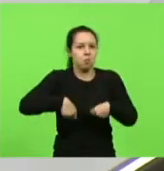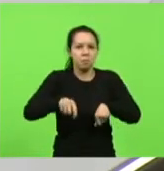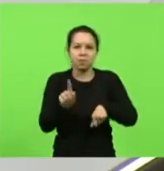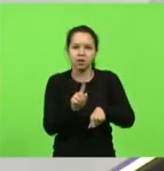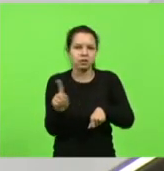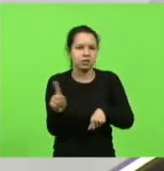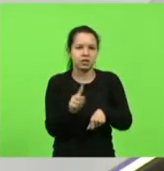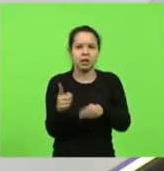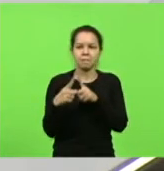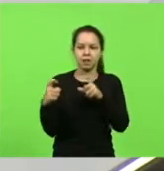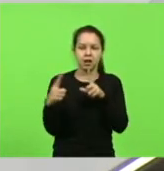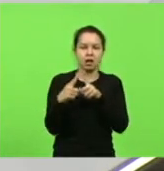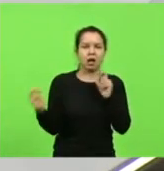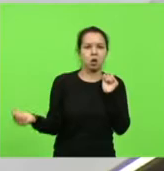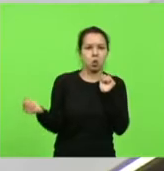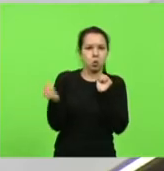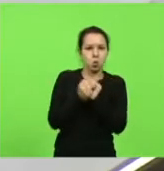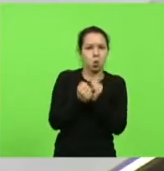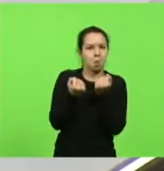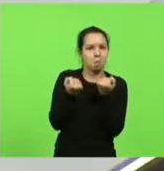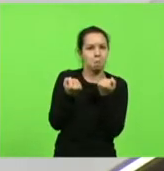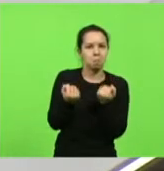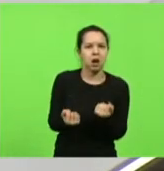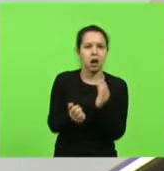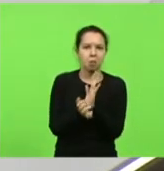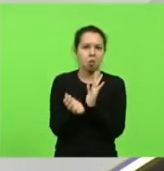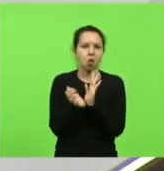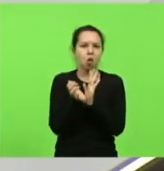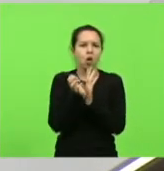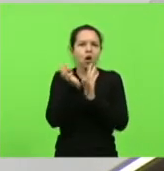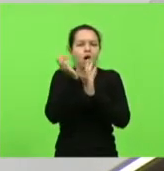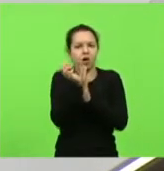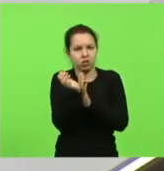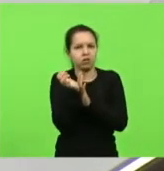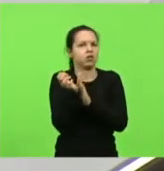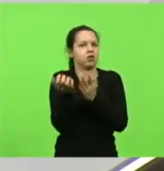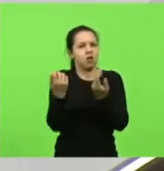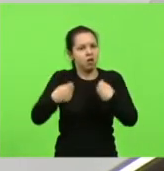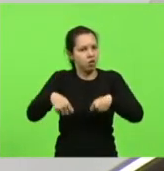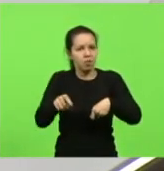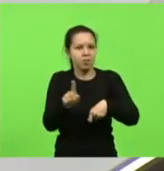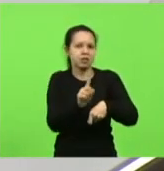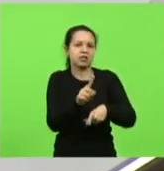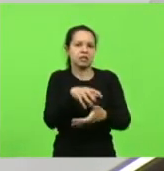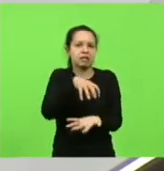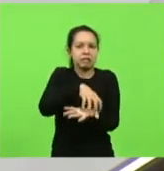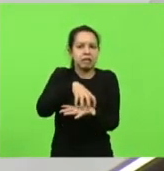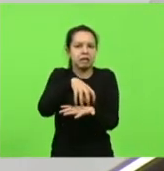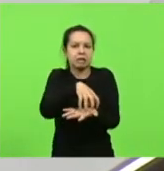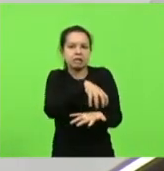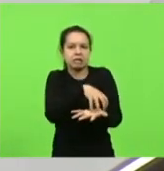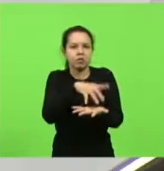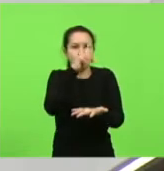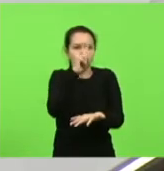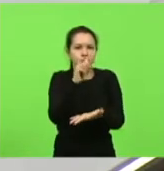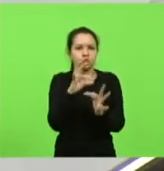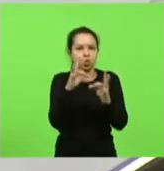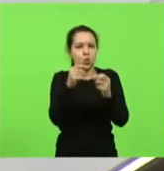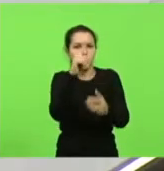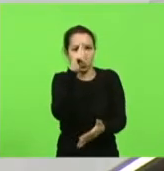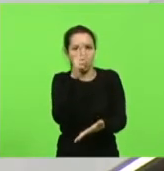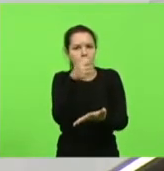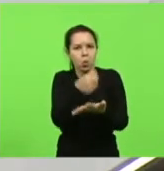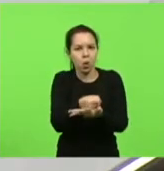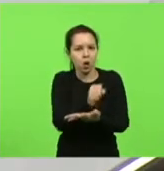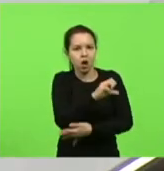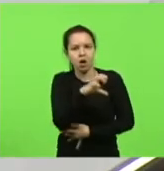carregar Brasília e o seu peso burocrático todo nas costas, não precisar ter um centralismo que tudo decide por Santa